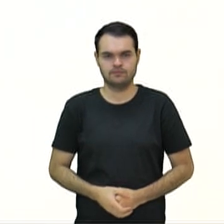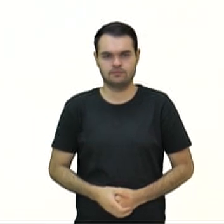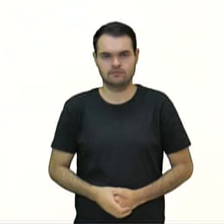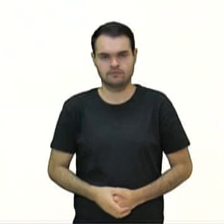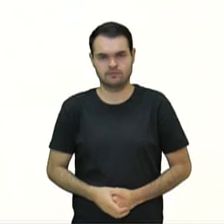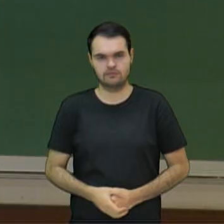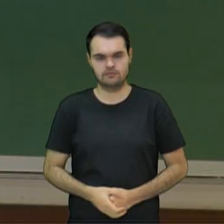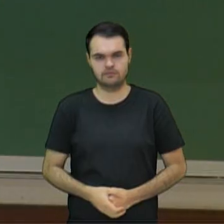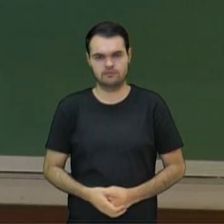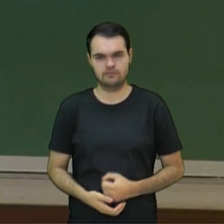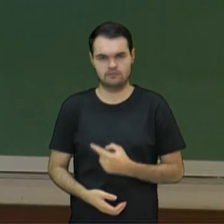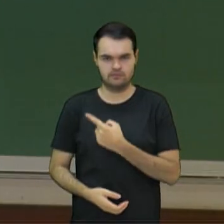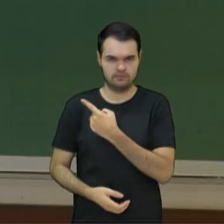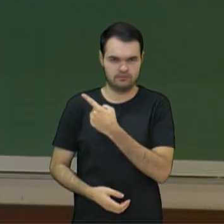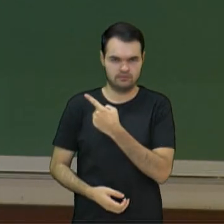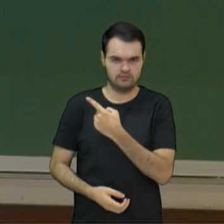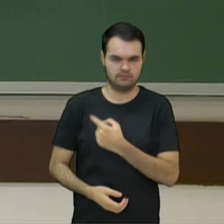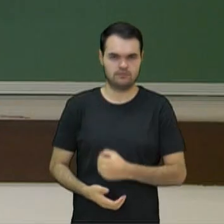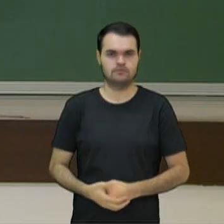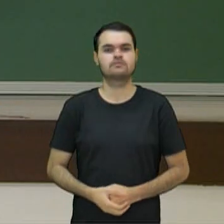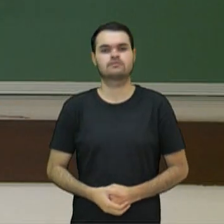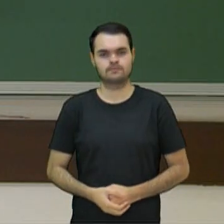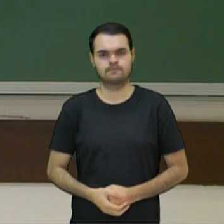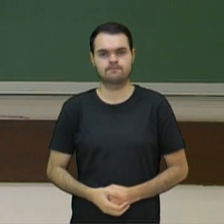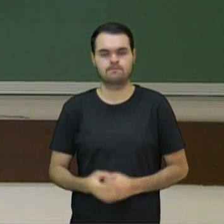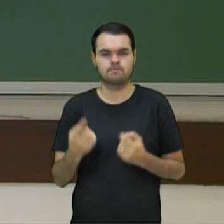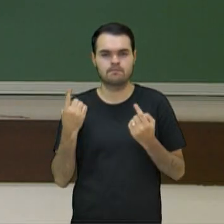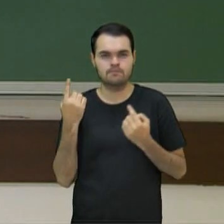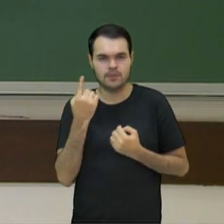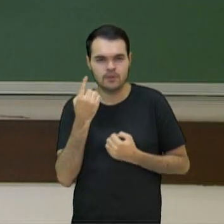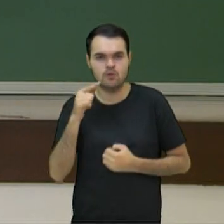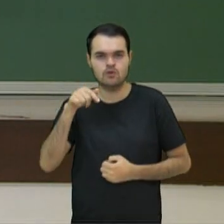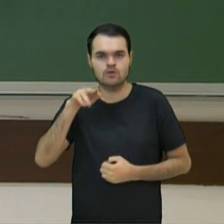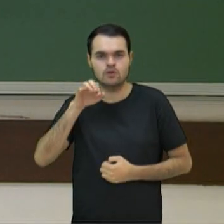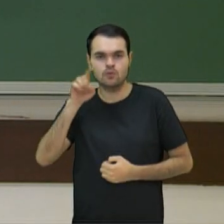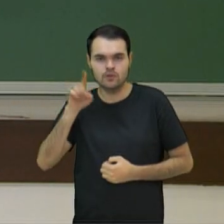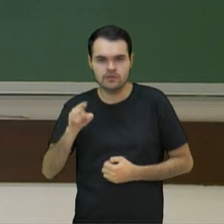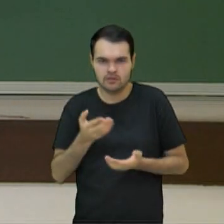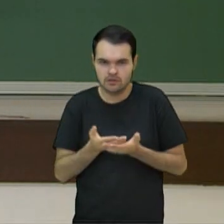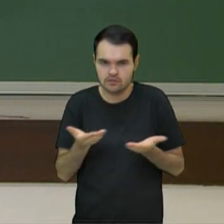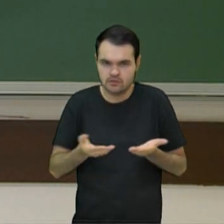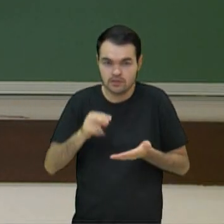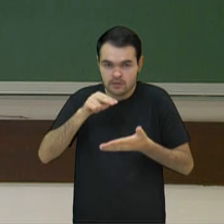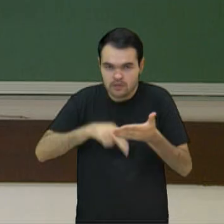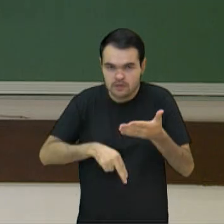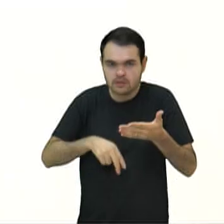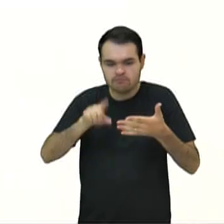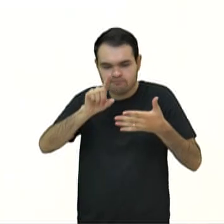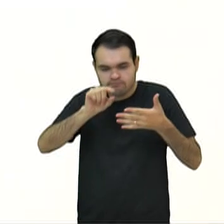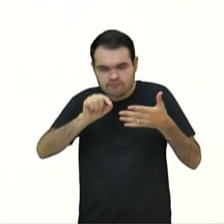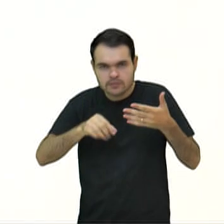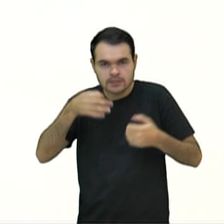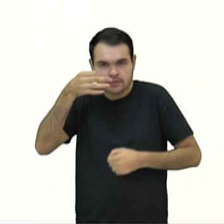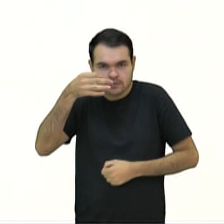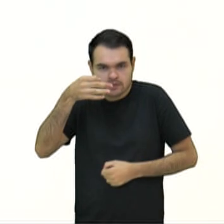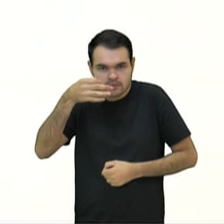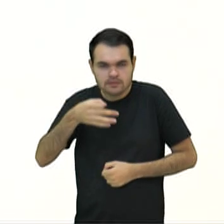Então, nós vamos aqui ao nosso primeiro quiz da nossa aula de hoje. Vamos dar uma lida aqui. Assinale a alternativa